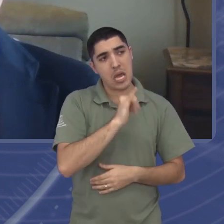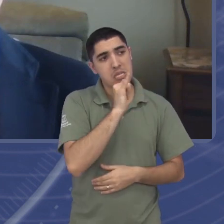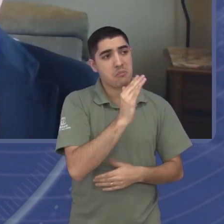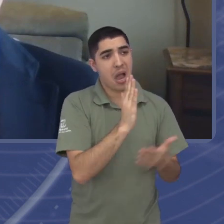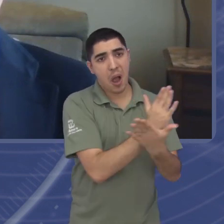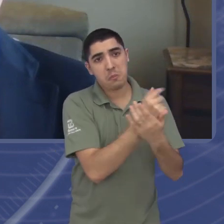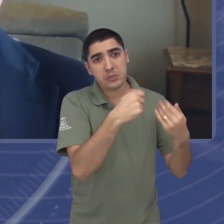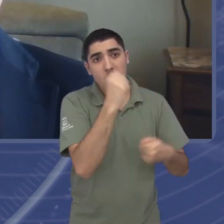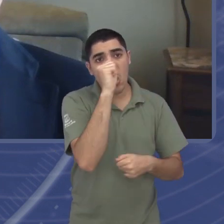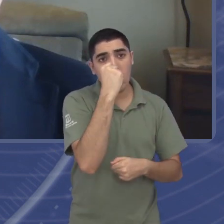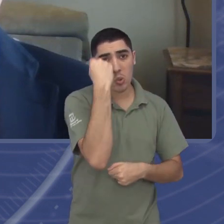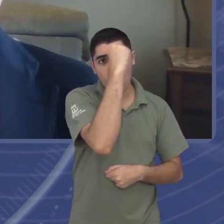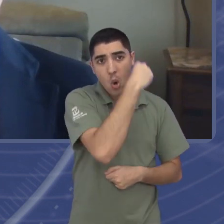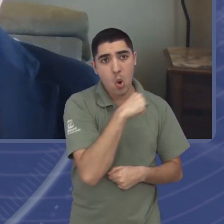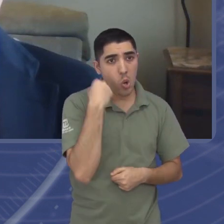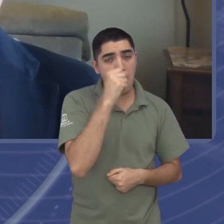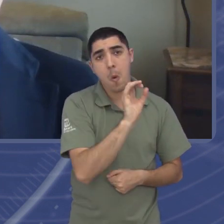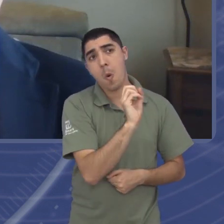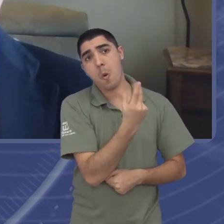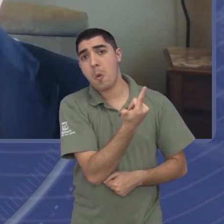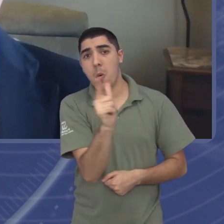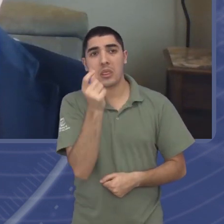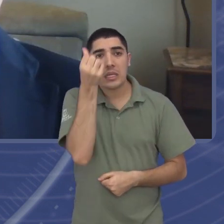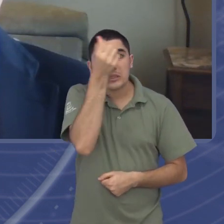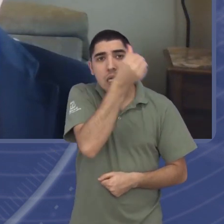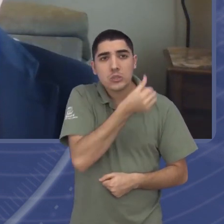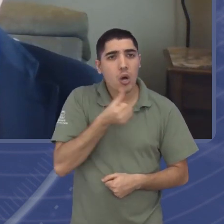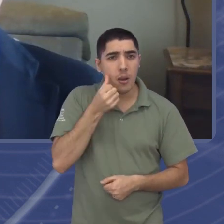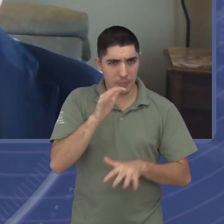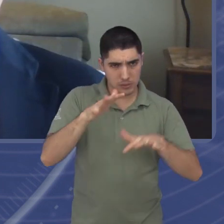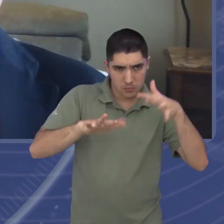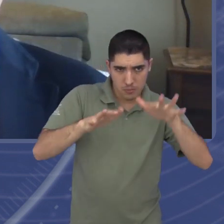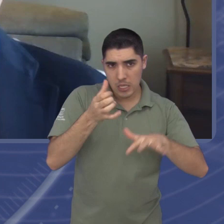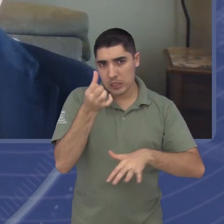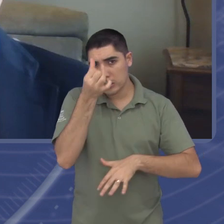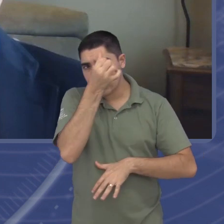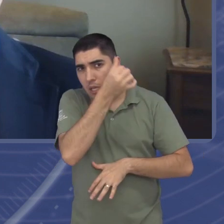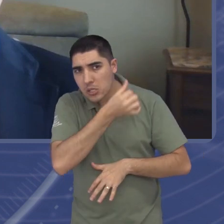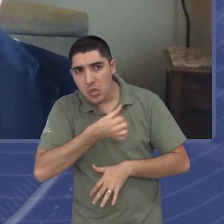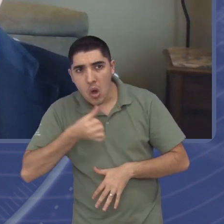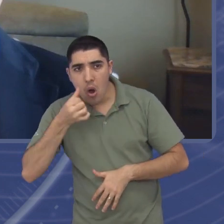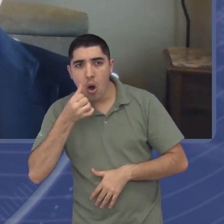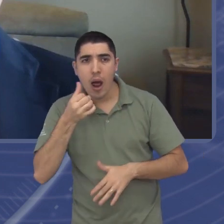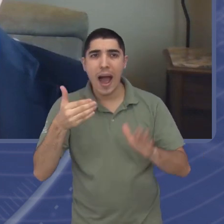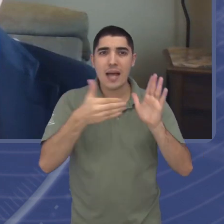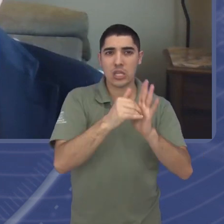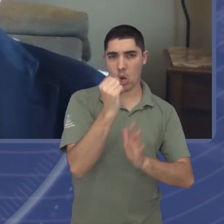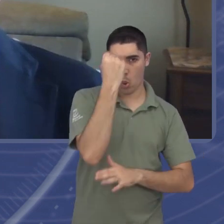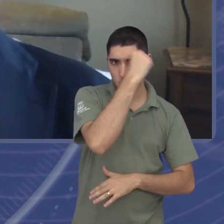pessoas de 6, mas a base seria pelo menos entre 6 e 8 horas?